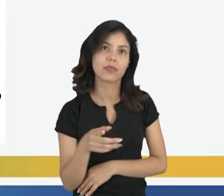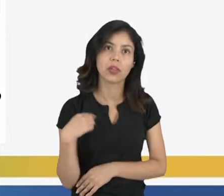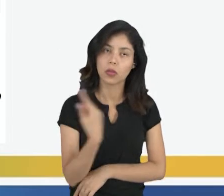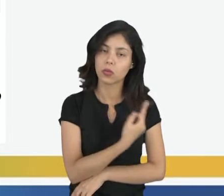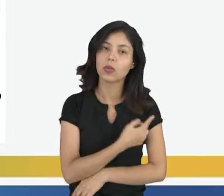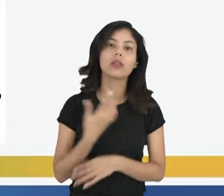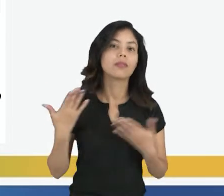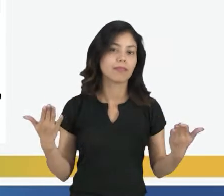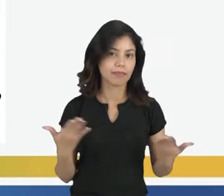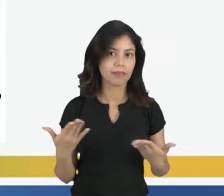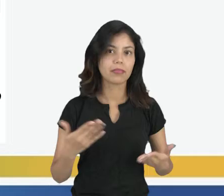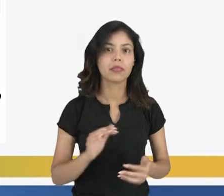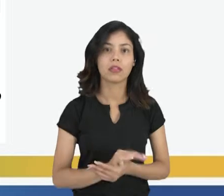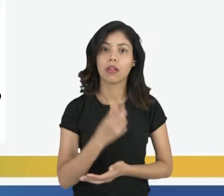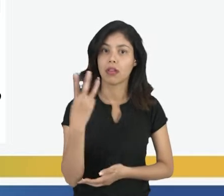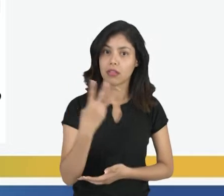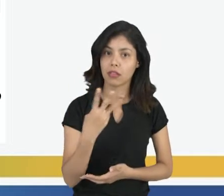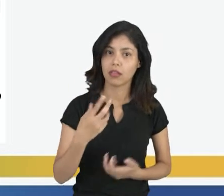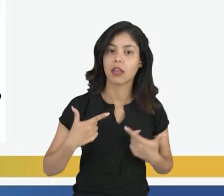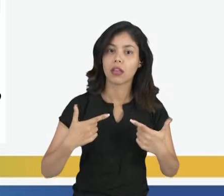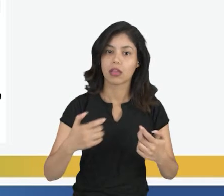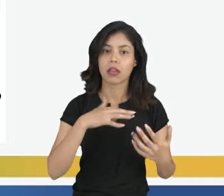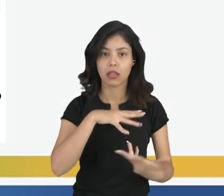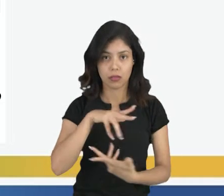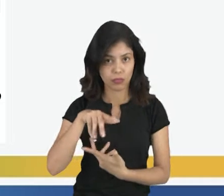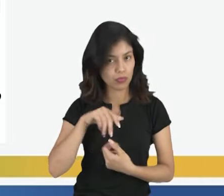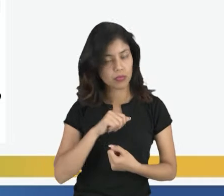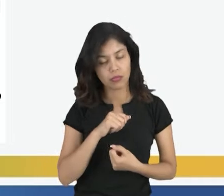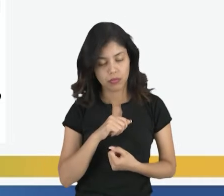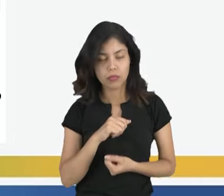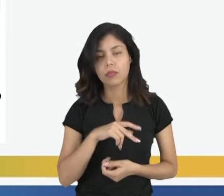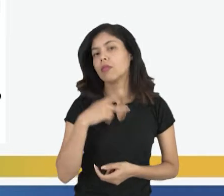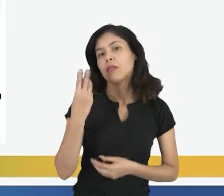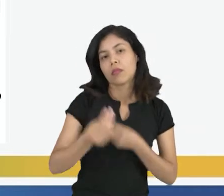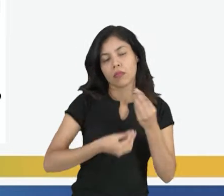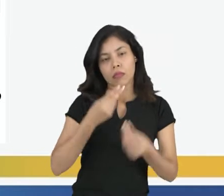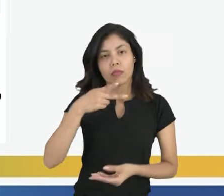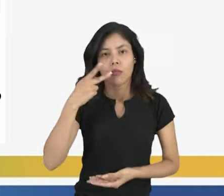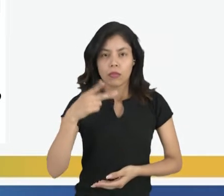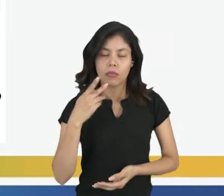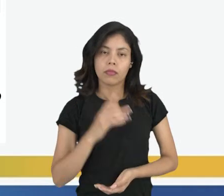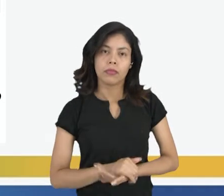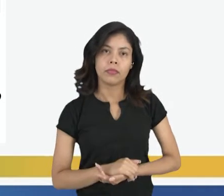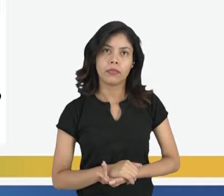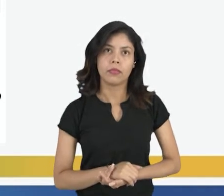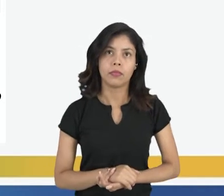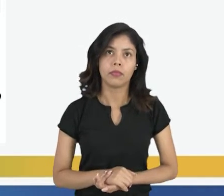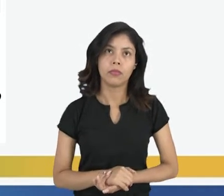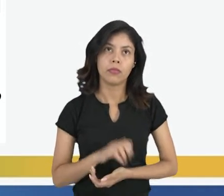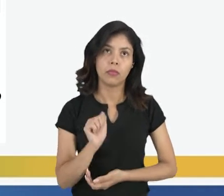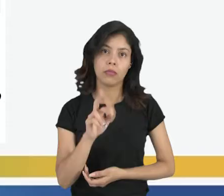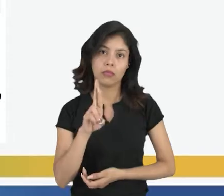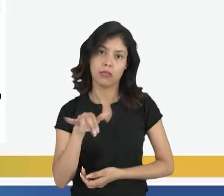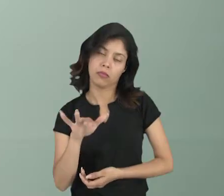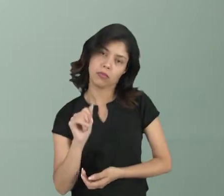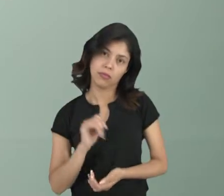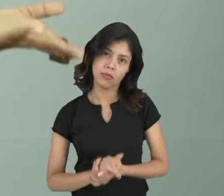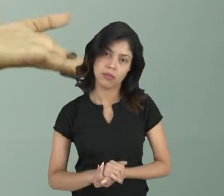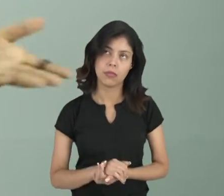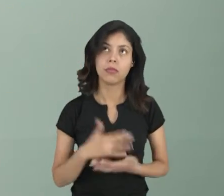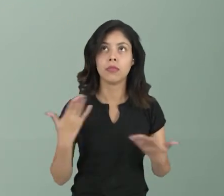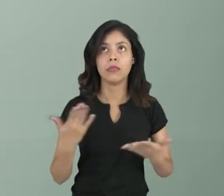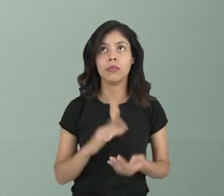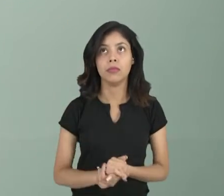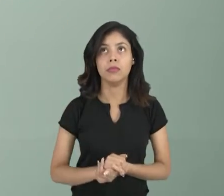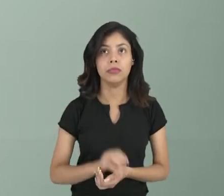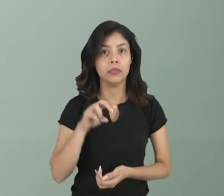nós teríamos a nossa terceira guerra mundial. E como nós estamos falando de armas nucleares, né, então